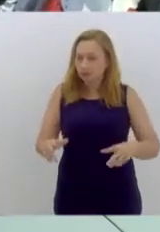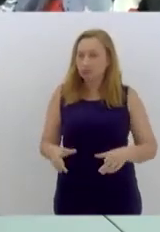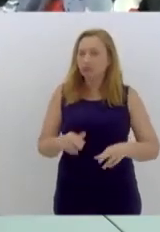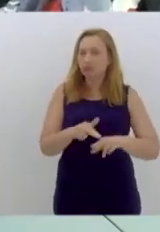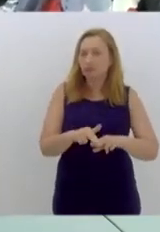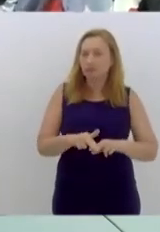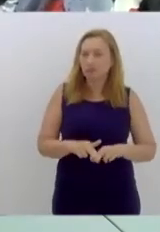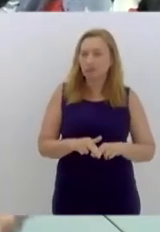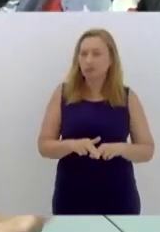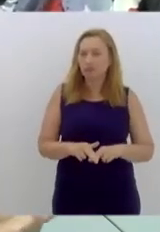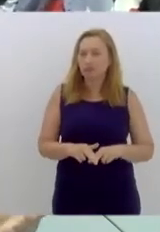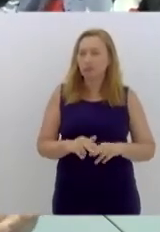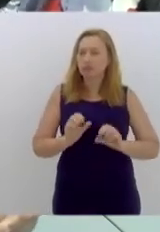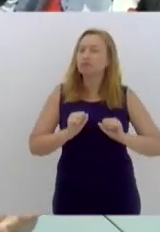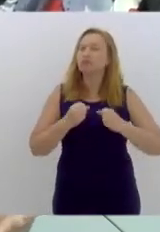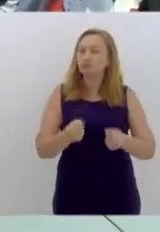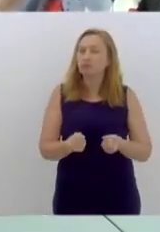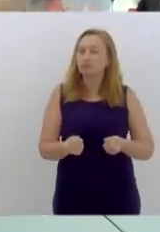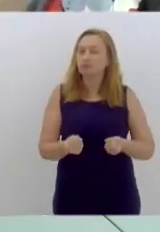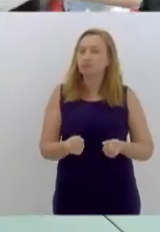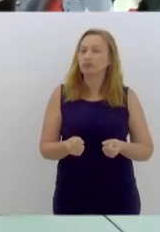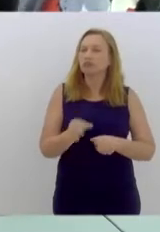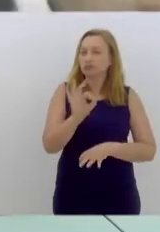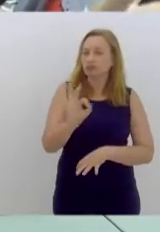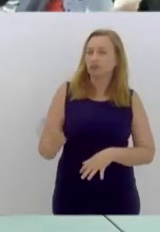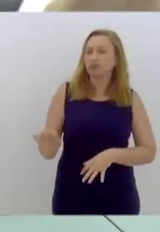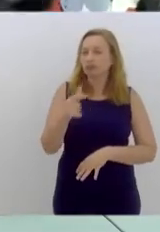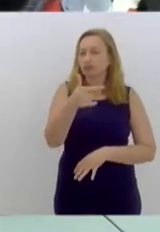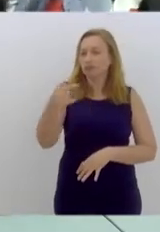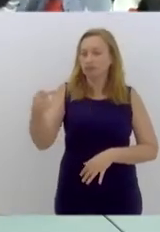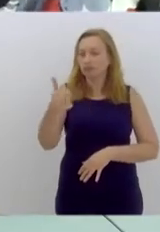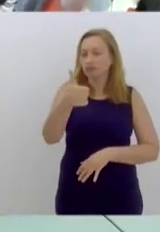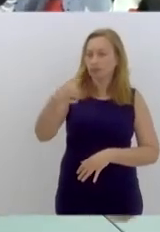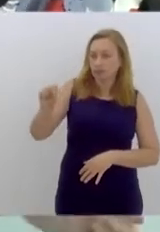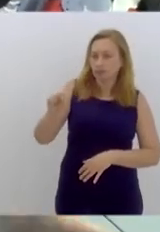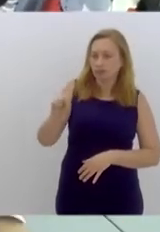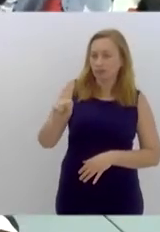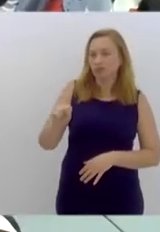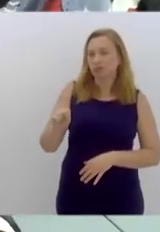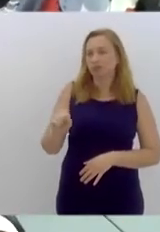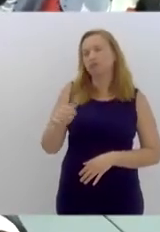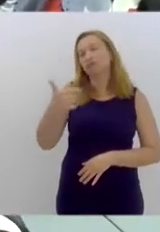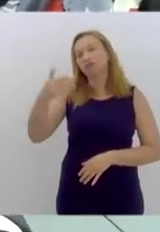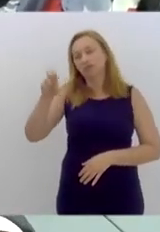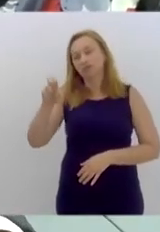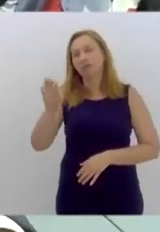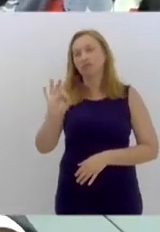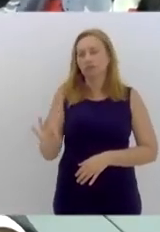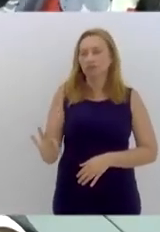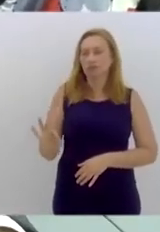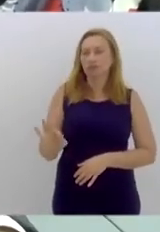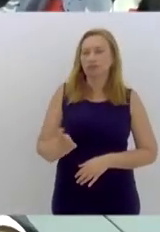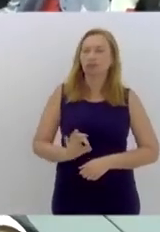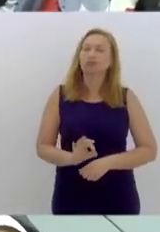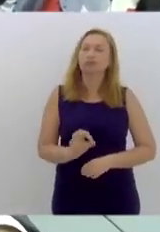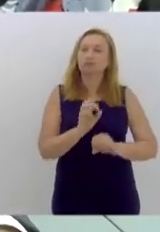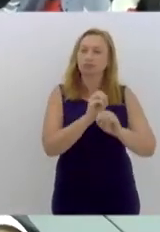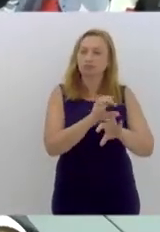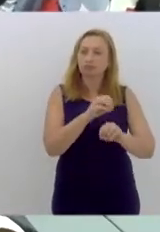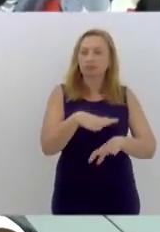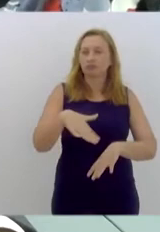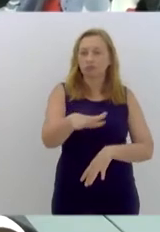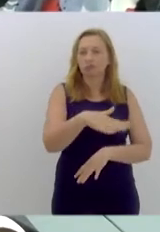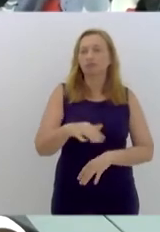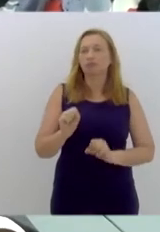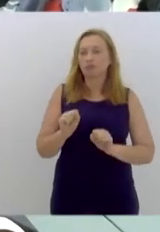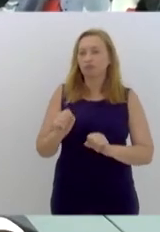sobre isso, defendem muito um percentual de 17%, 18% e, no mínimo, de 15% para os critérios educacionais.